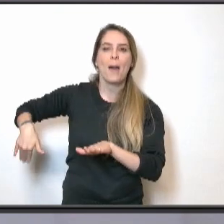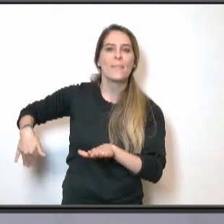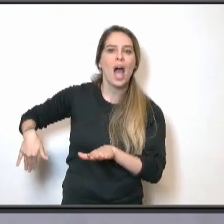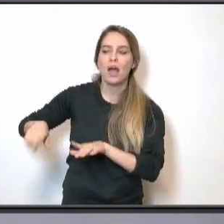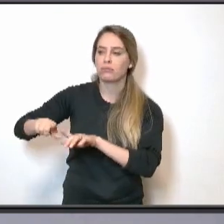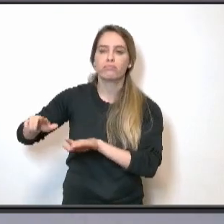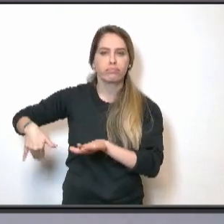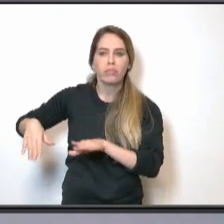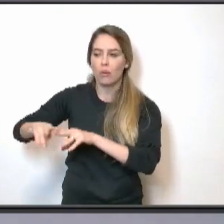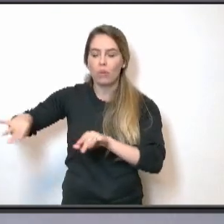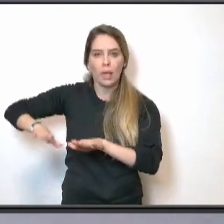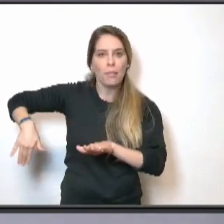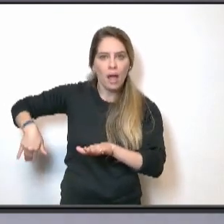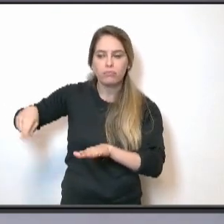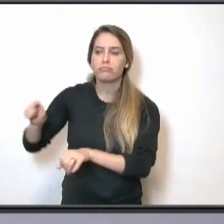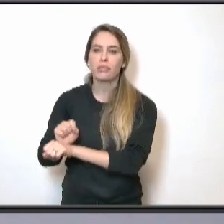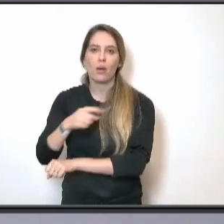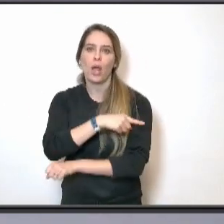Alguém vai ali.